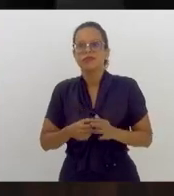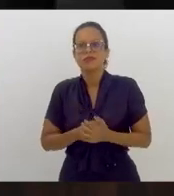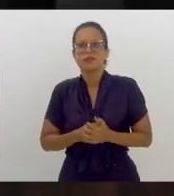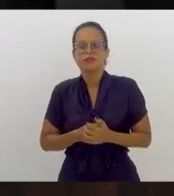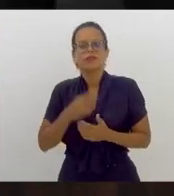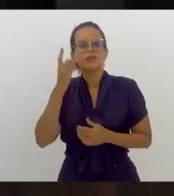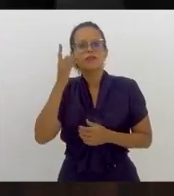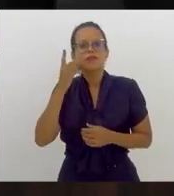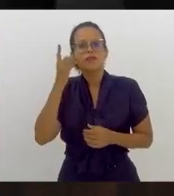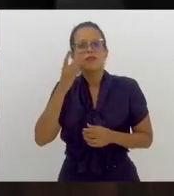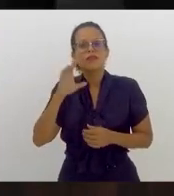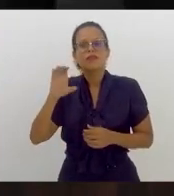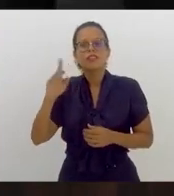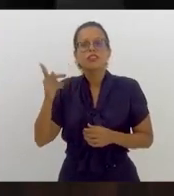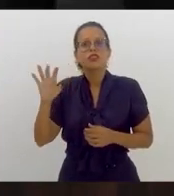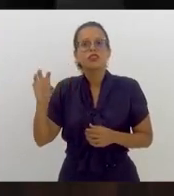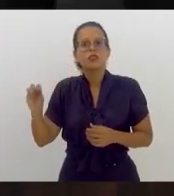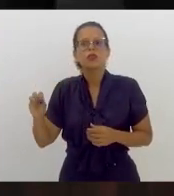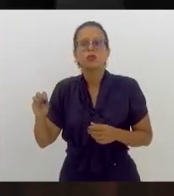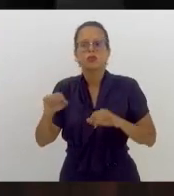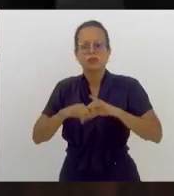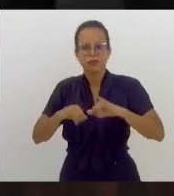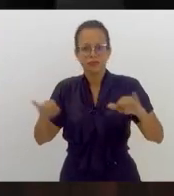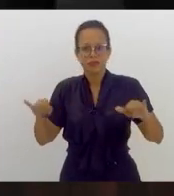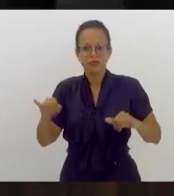Deputado Chico Machado, para emitir parecer.